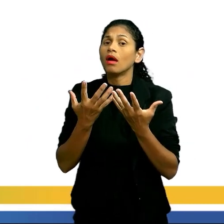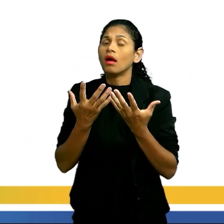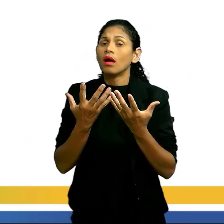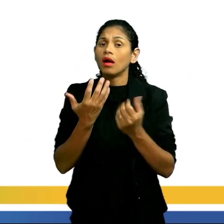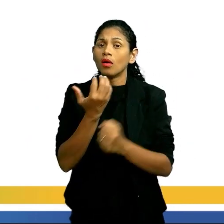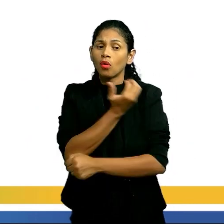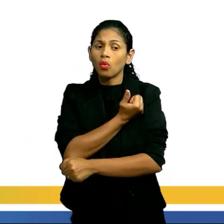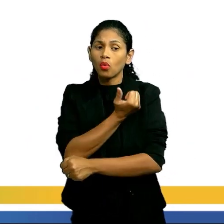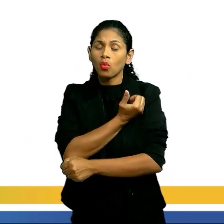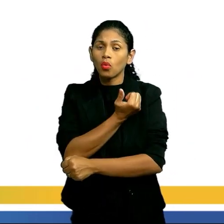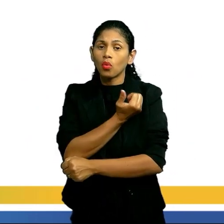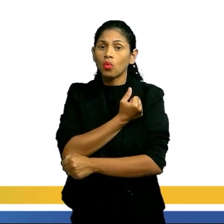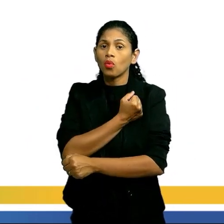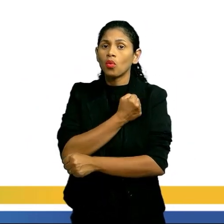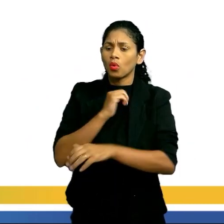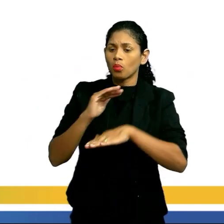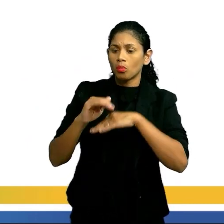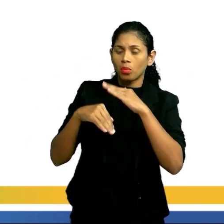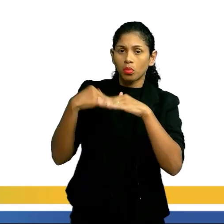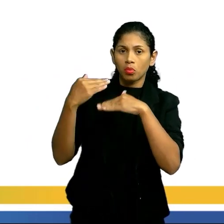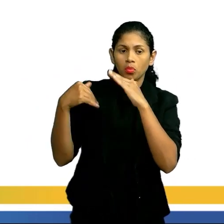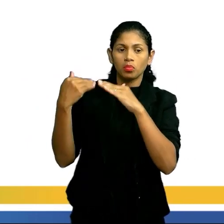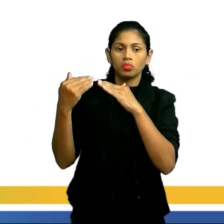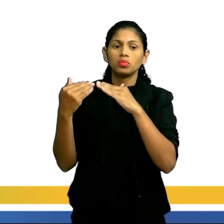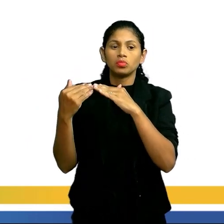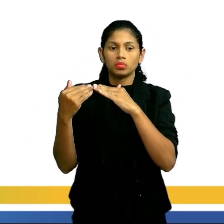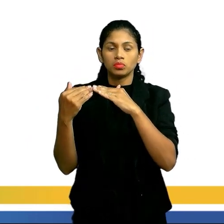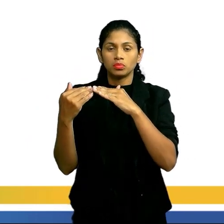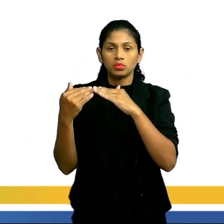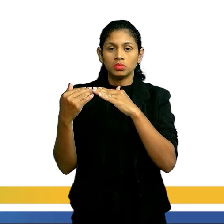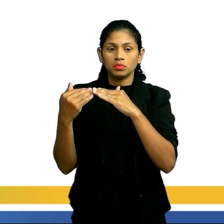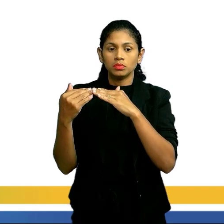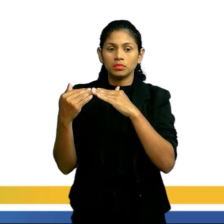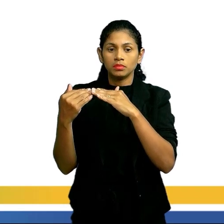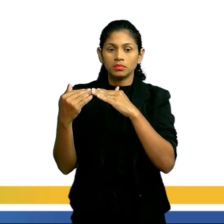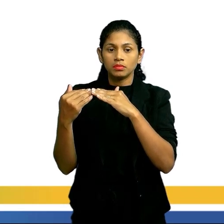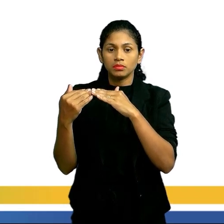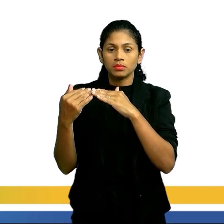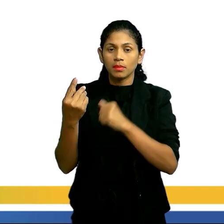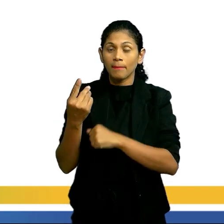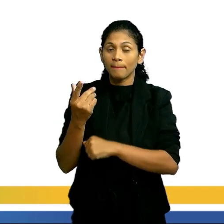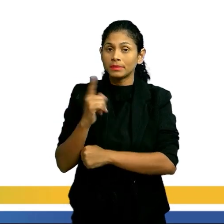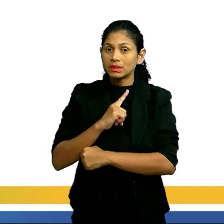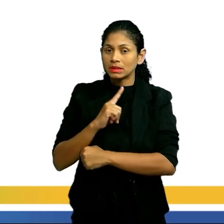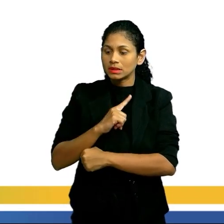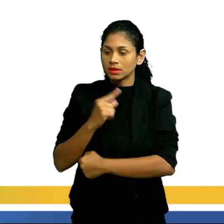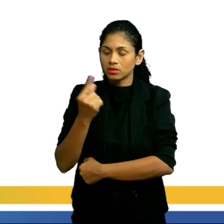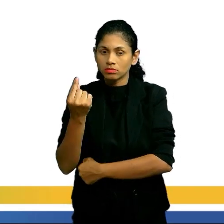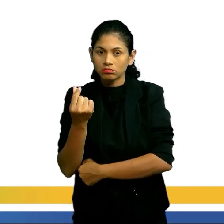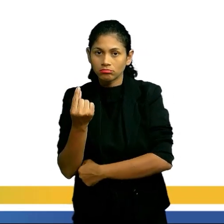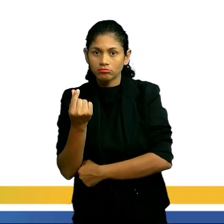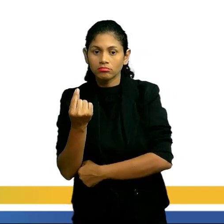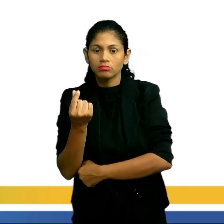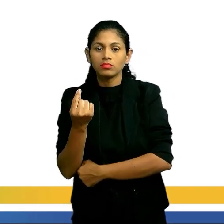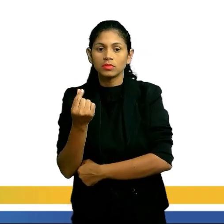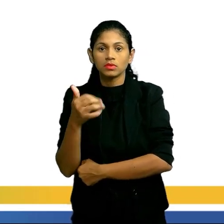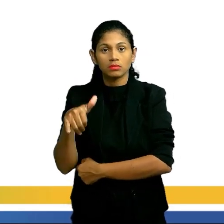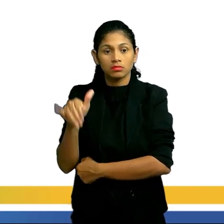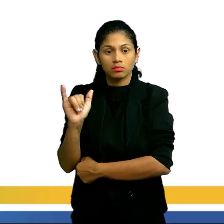serem produzidas para o faturamento Y ser igual a R$10.000. Então, basta a gente substituir o valor na fórmula de